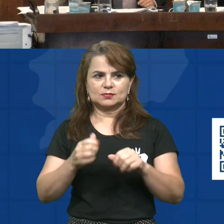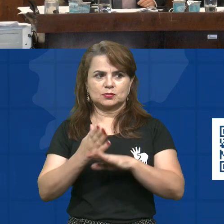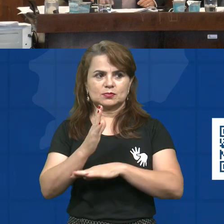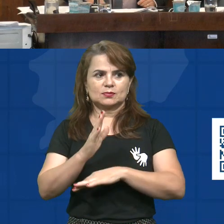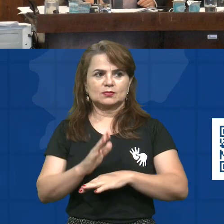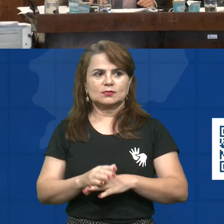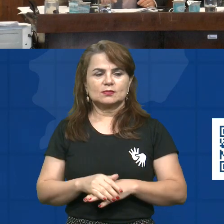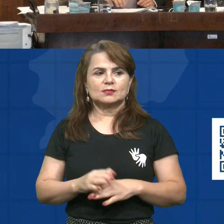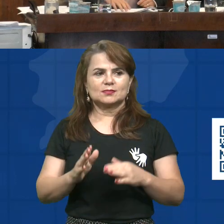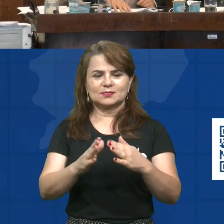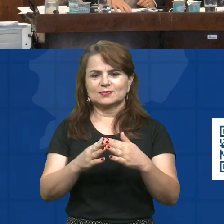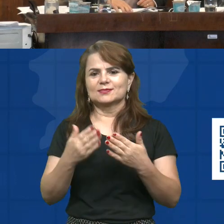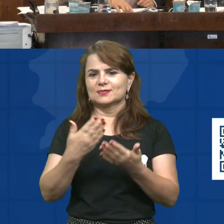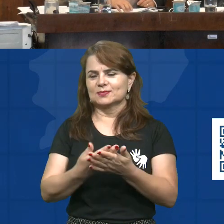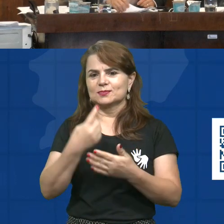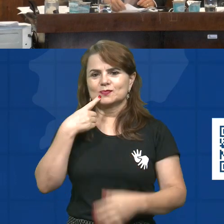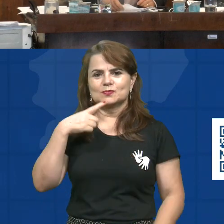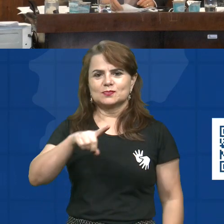Requerimento